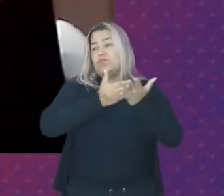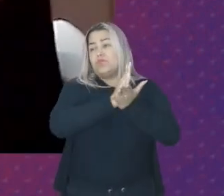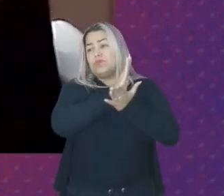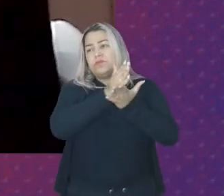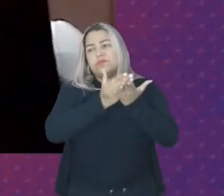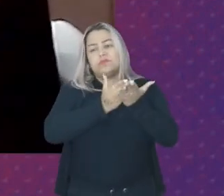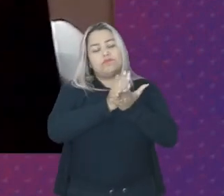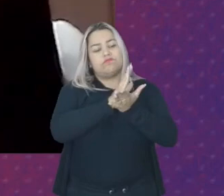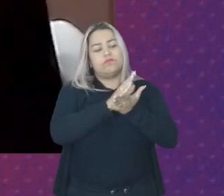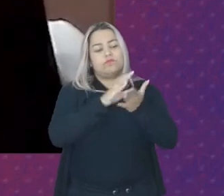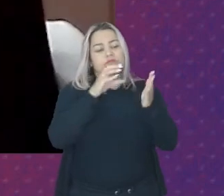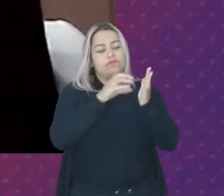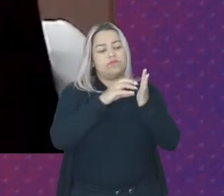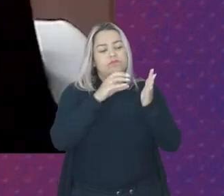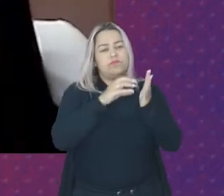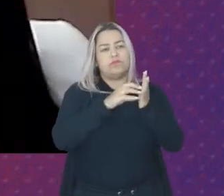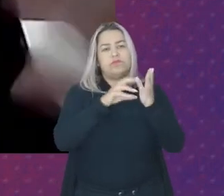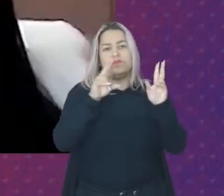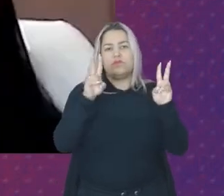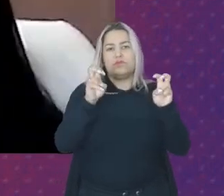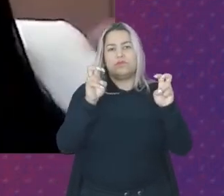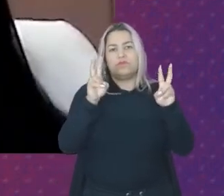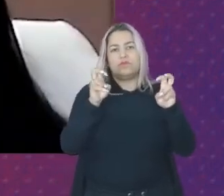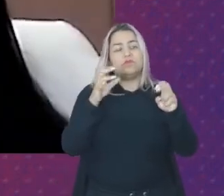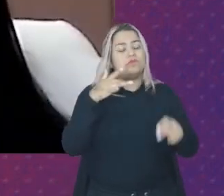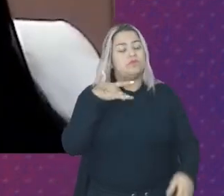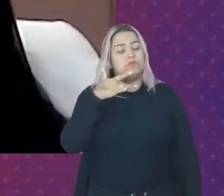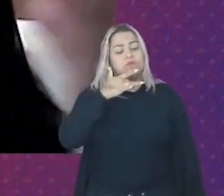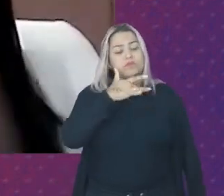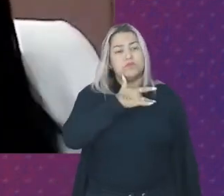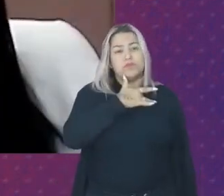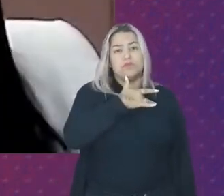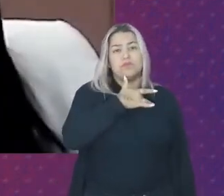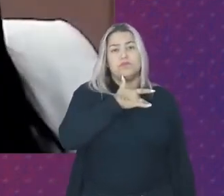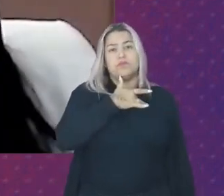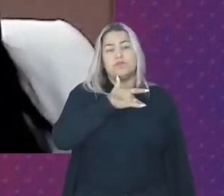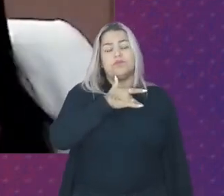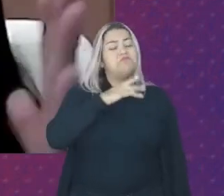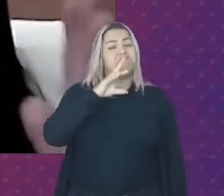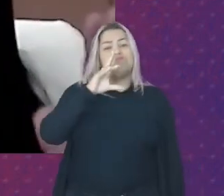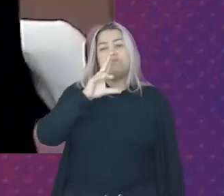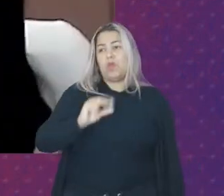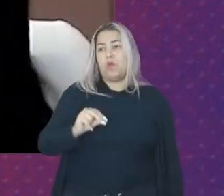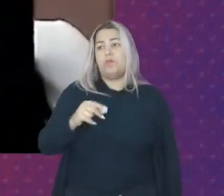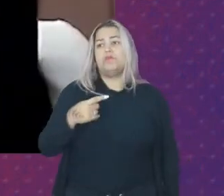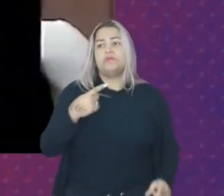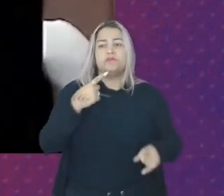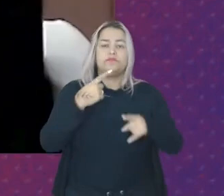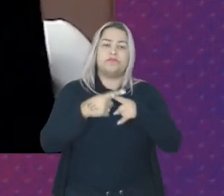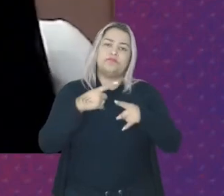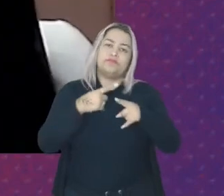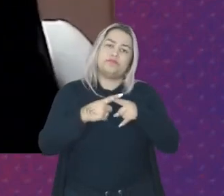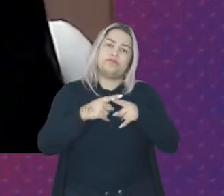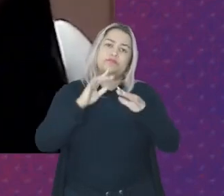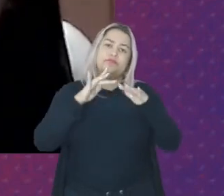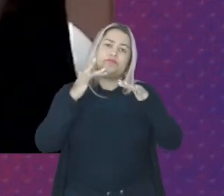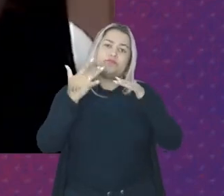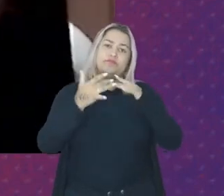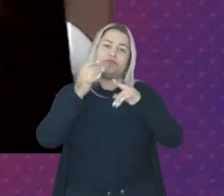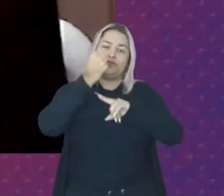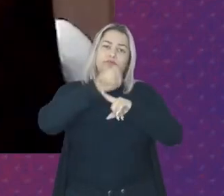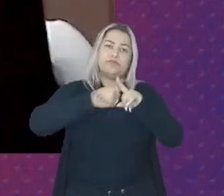for uma candidata temática e só falar da saúde, saúde, saúde? Não, porque na rede social é